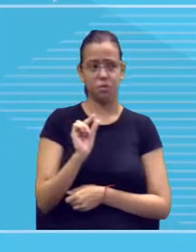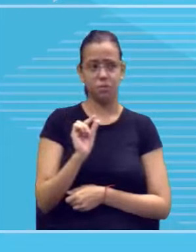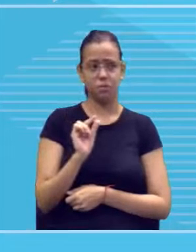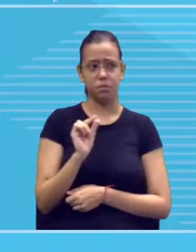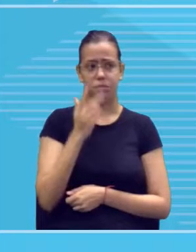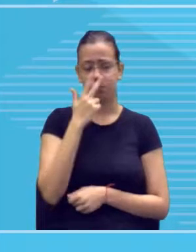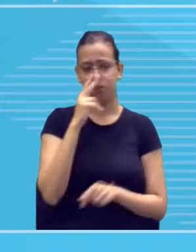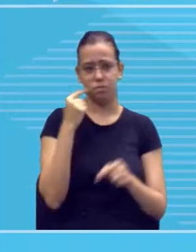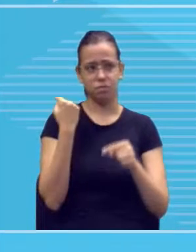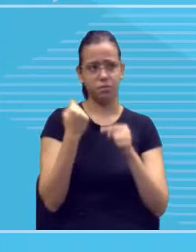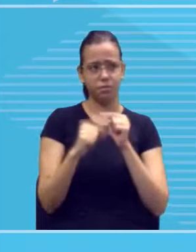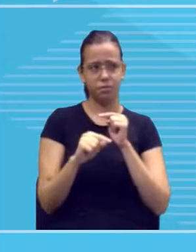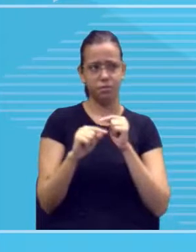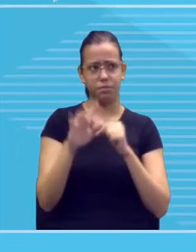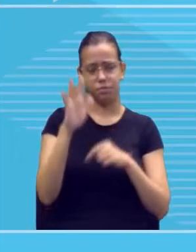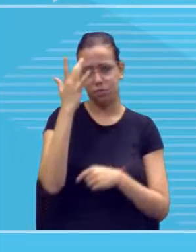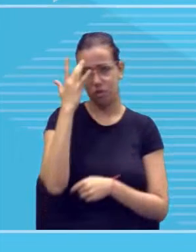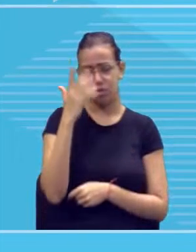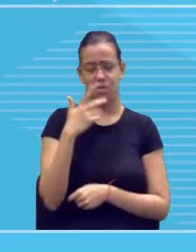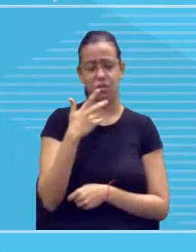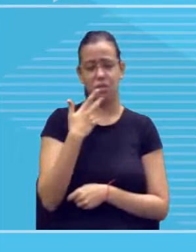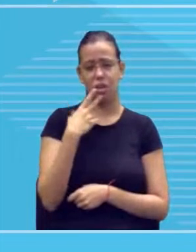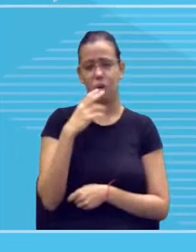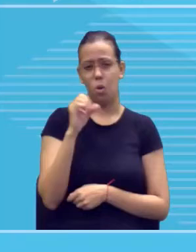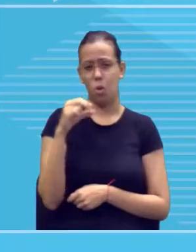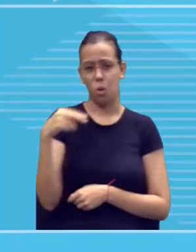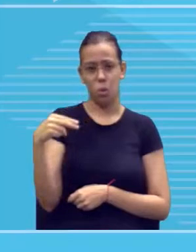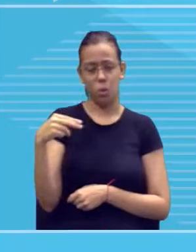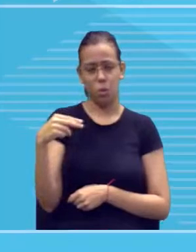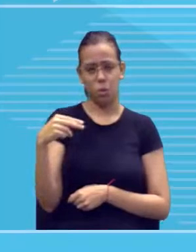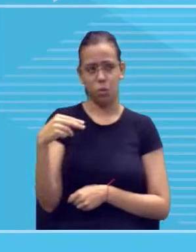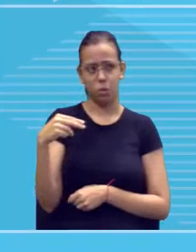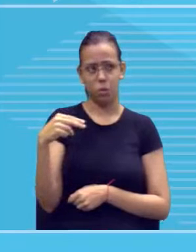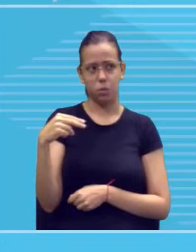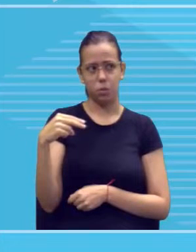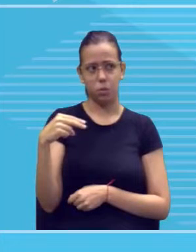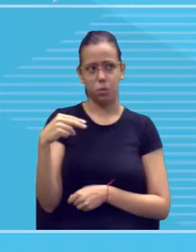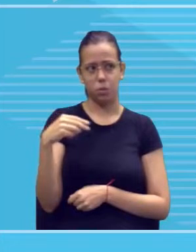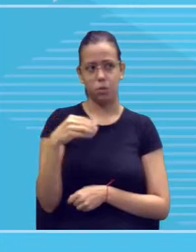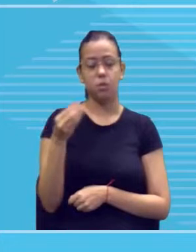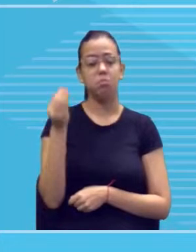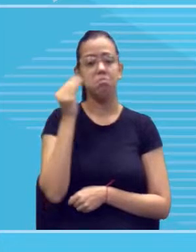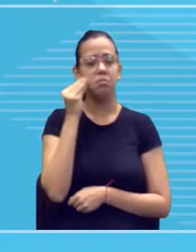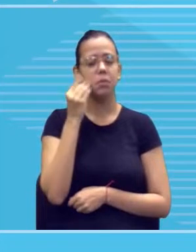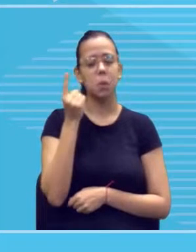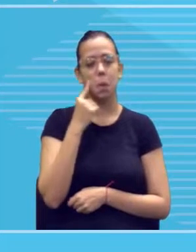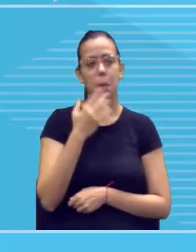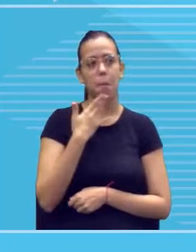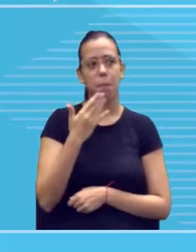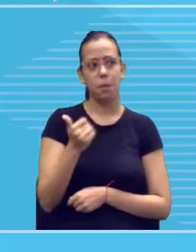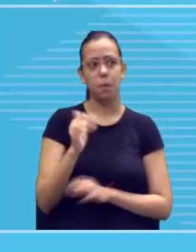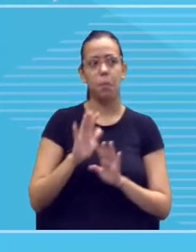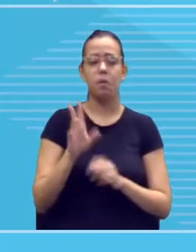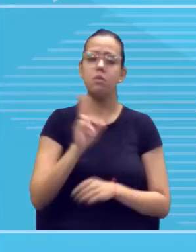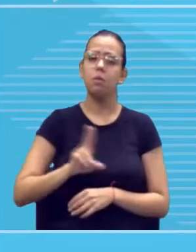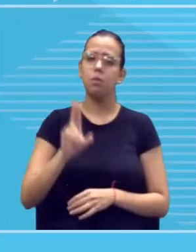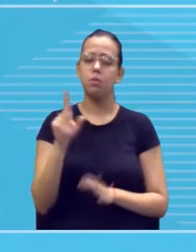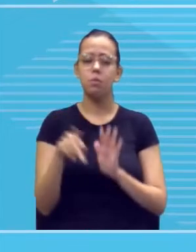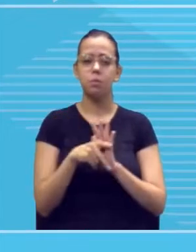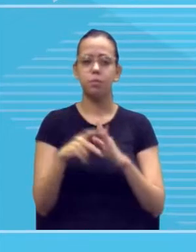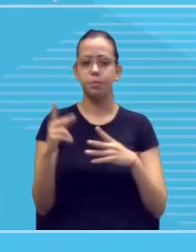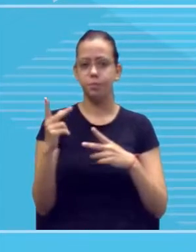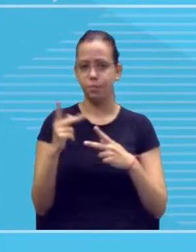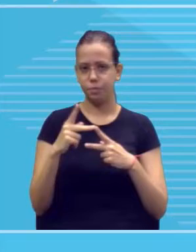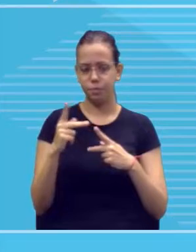desencontrado será que você não quis falar One ao invés de n dá uma olhadinha melhor mas sim aí é o uso de preposições